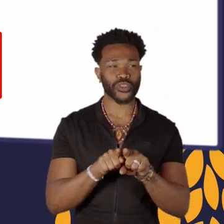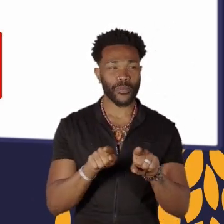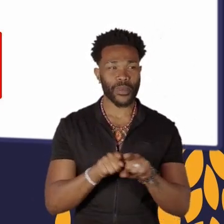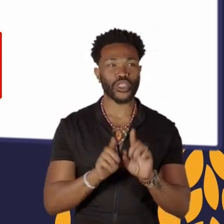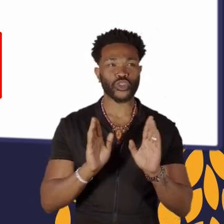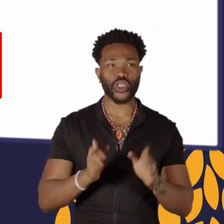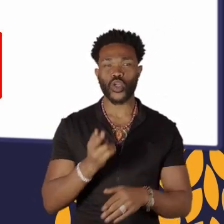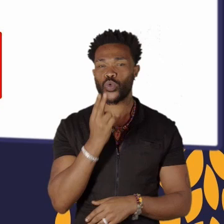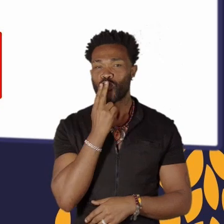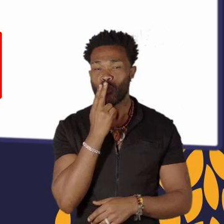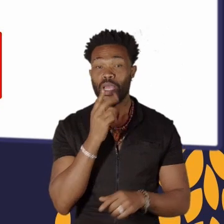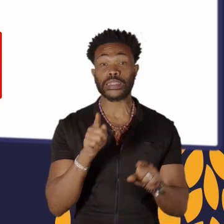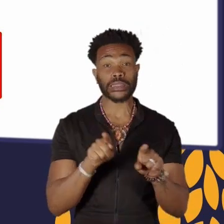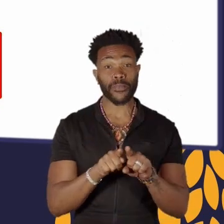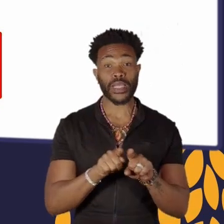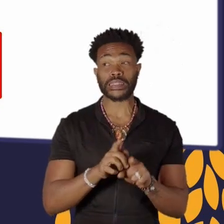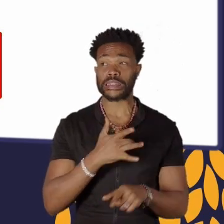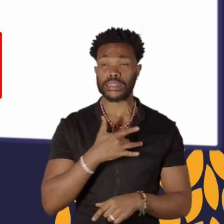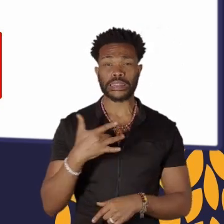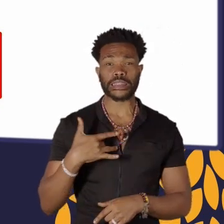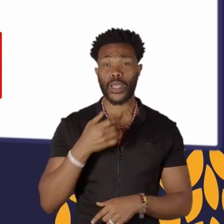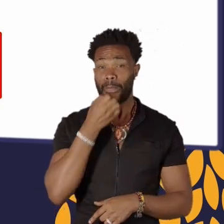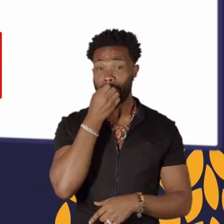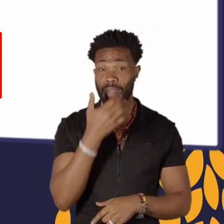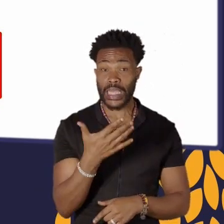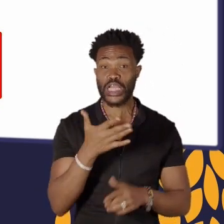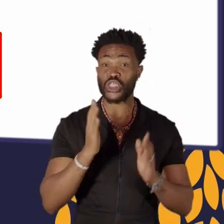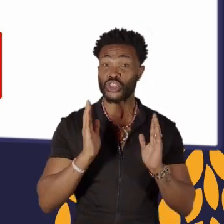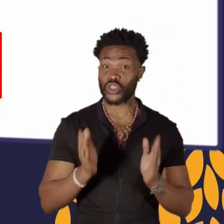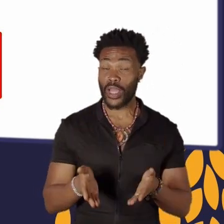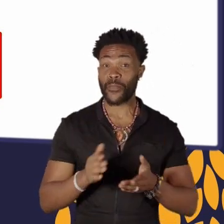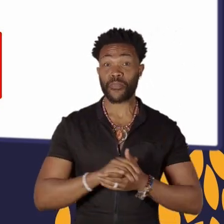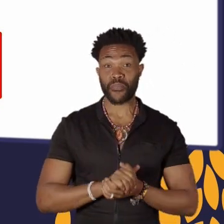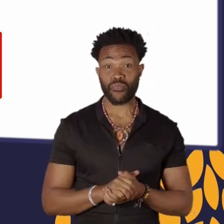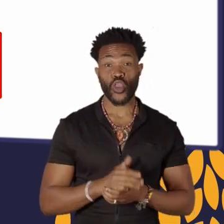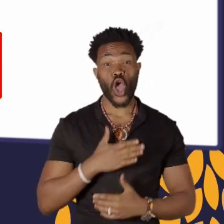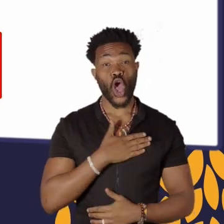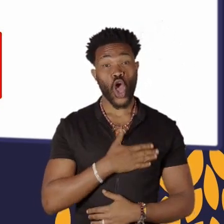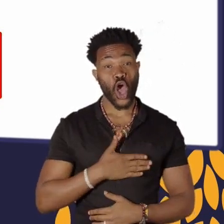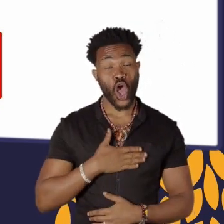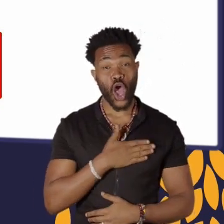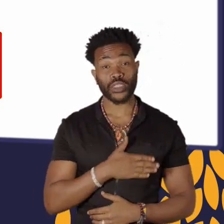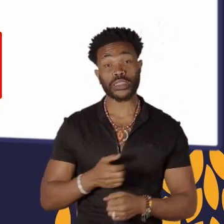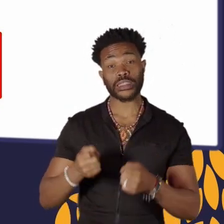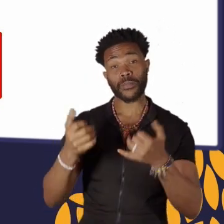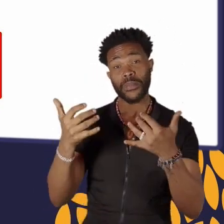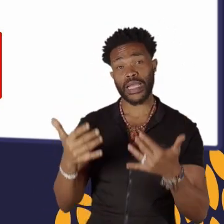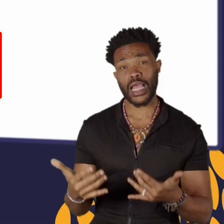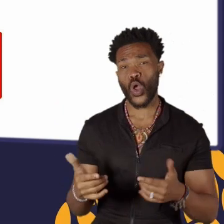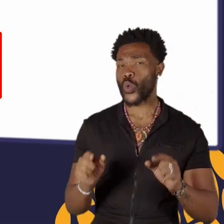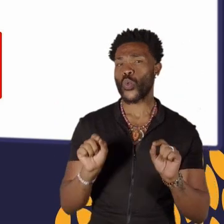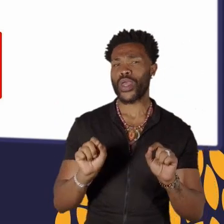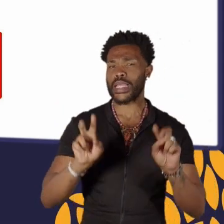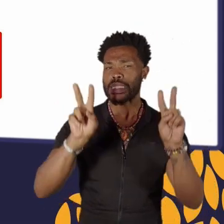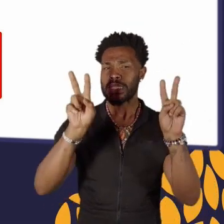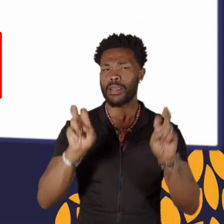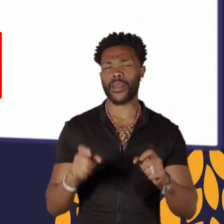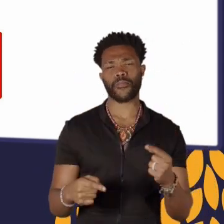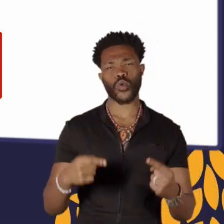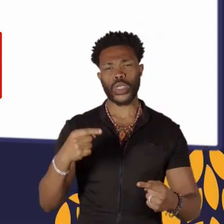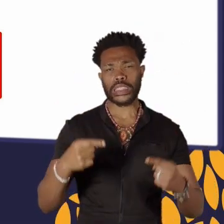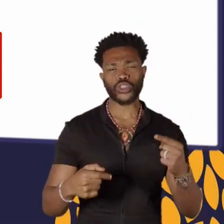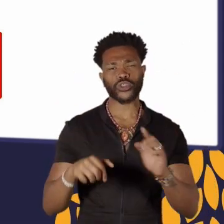não fumar e também está bem. E uma outra questão que eu sempre gosto de ressaltar é justamente a questão da política